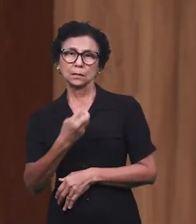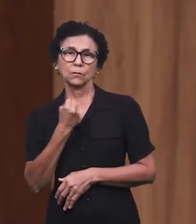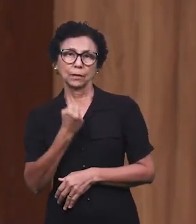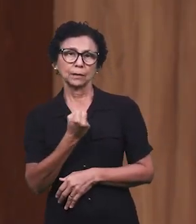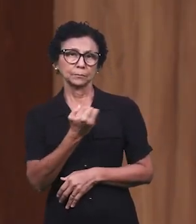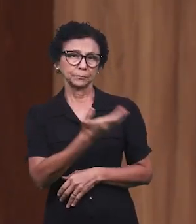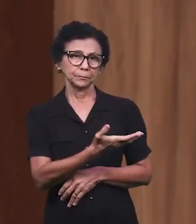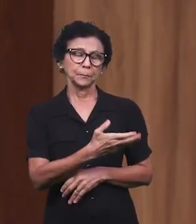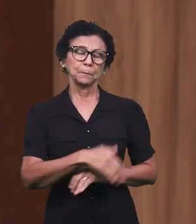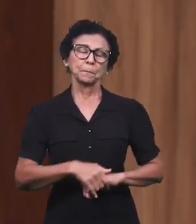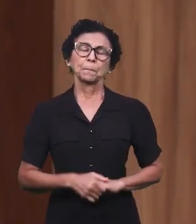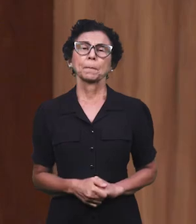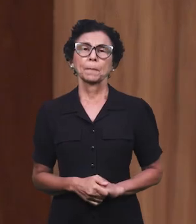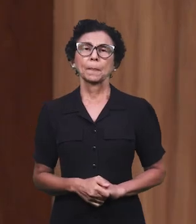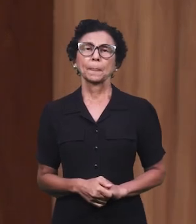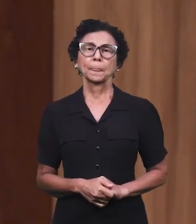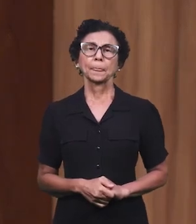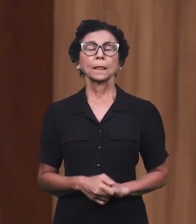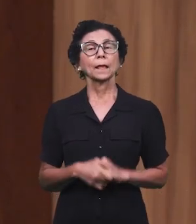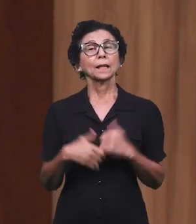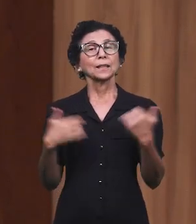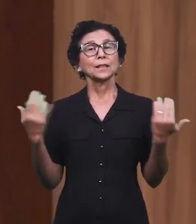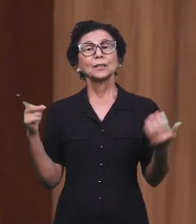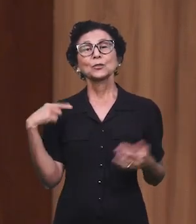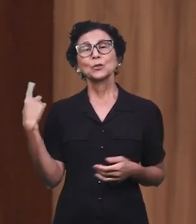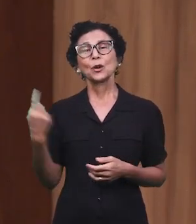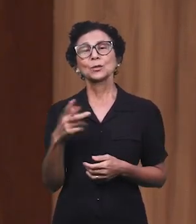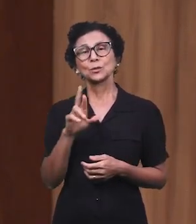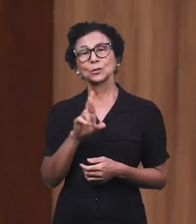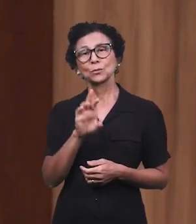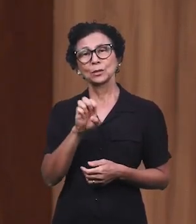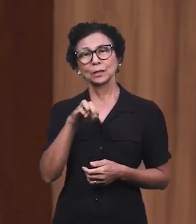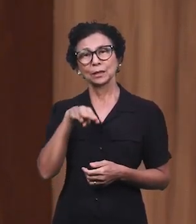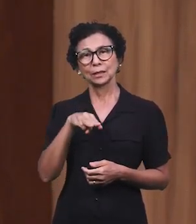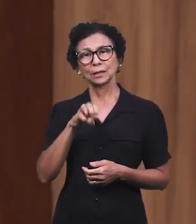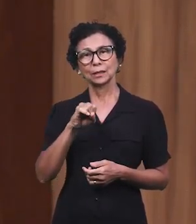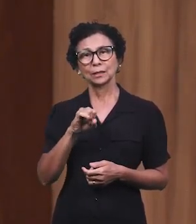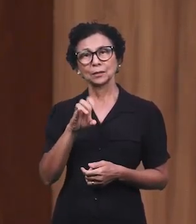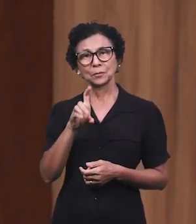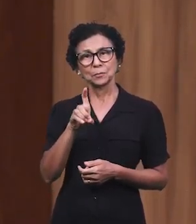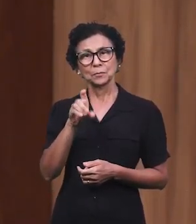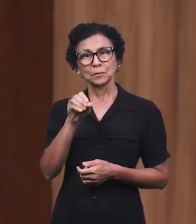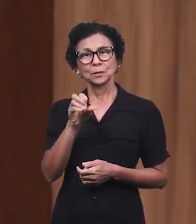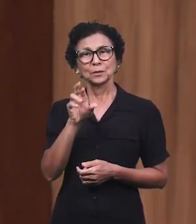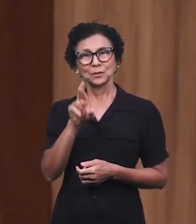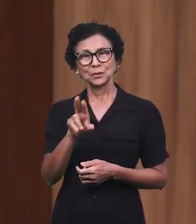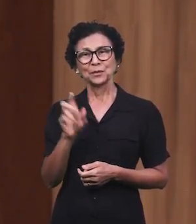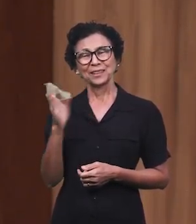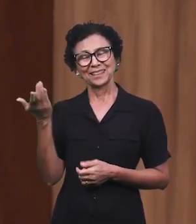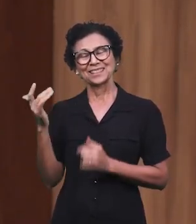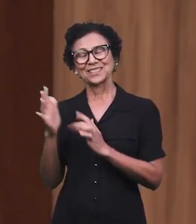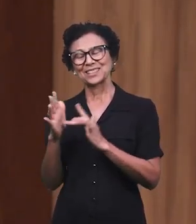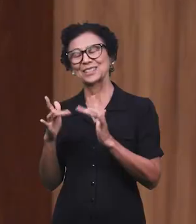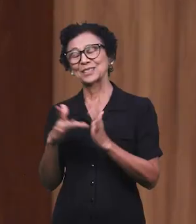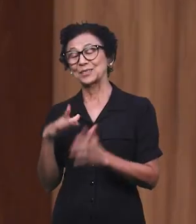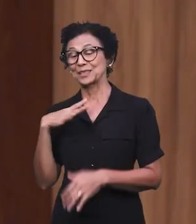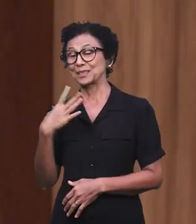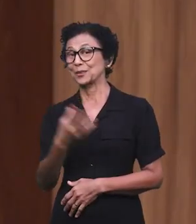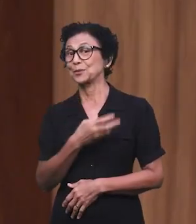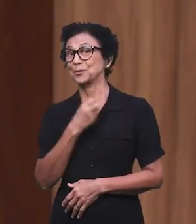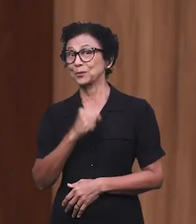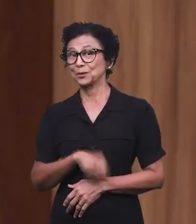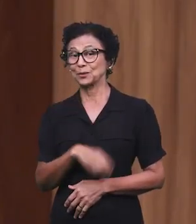essa figura linda do Senhor Jesus, que é o nosso remidor, aquele que nos resgatou da escravidão, que pagou a nossa